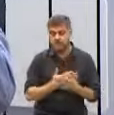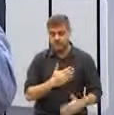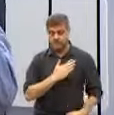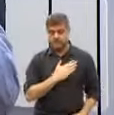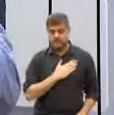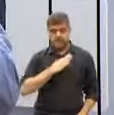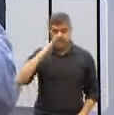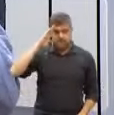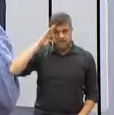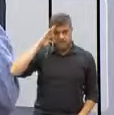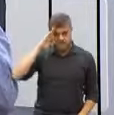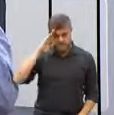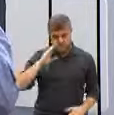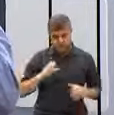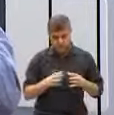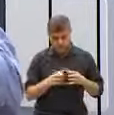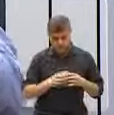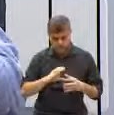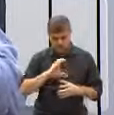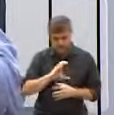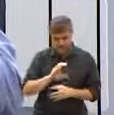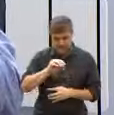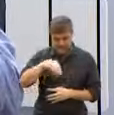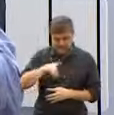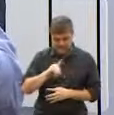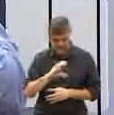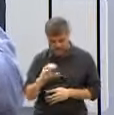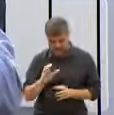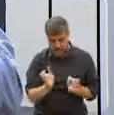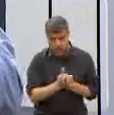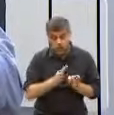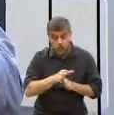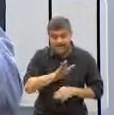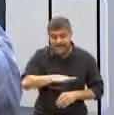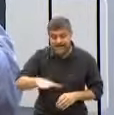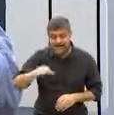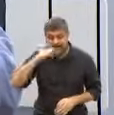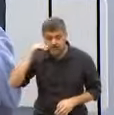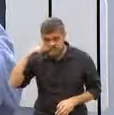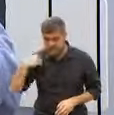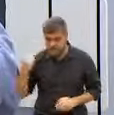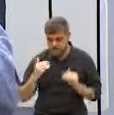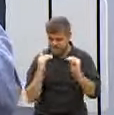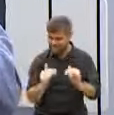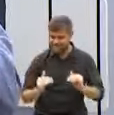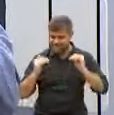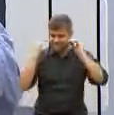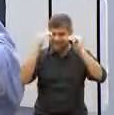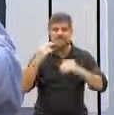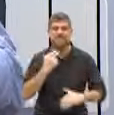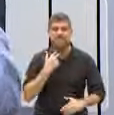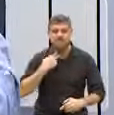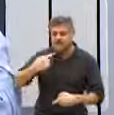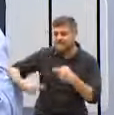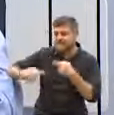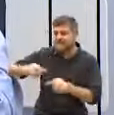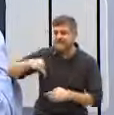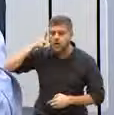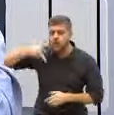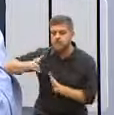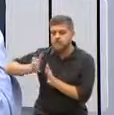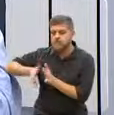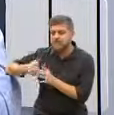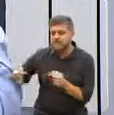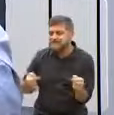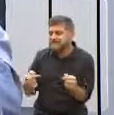problema é o seguinte, o CMDCA, e eu falei isso no momento da eleição, a gente tem que estar acima dessas discussões